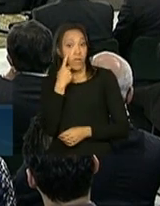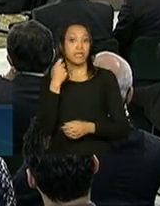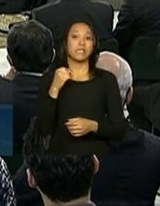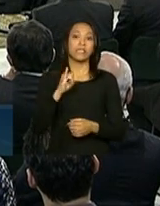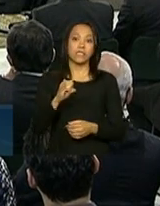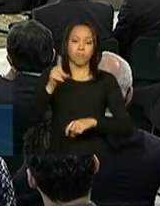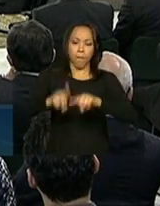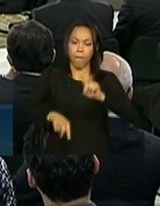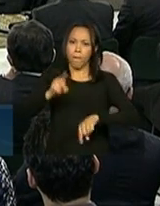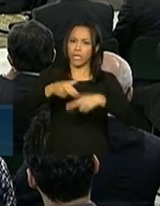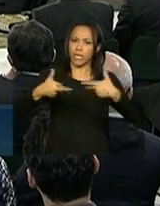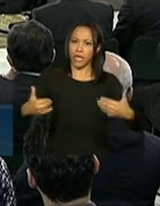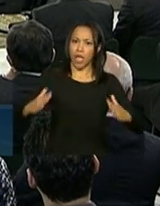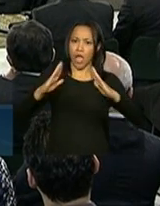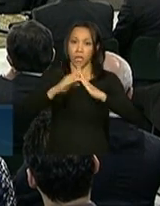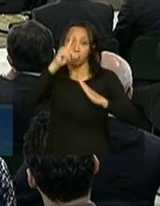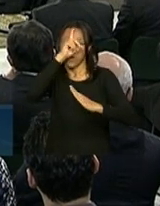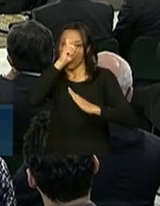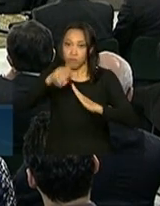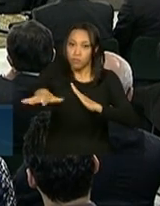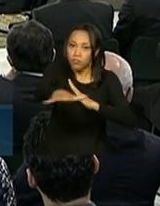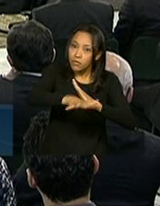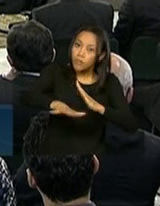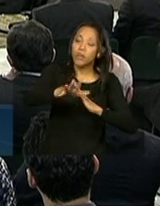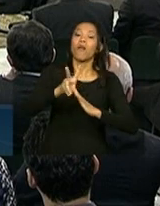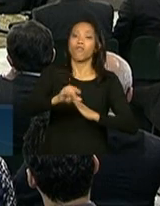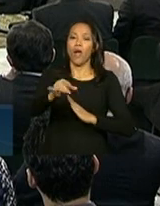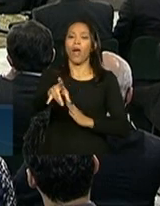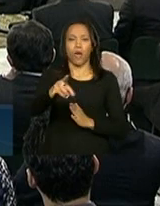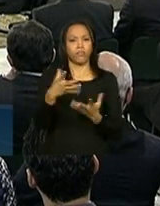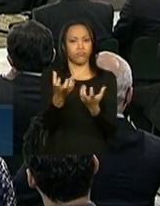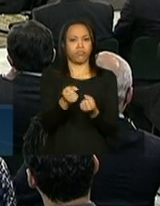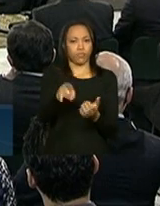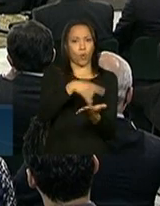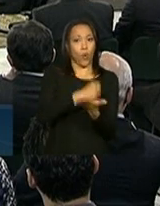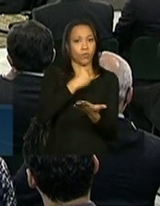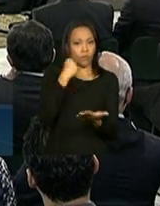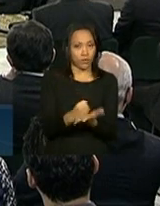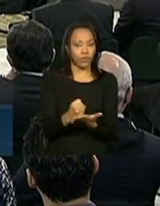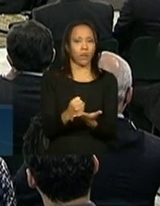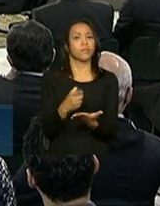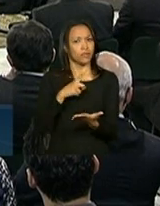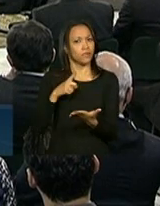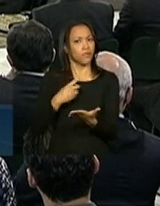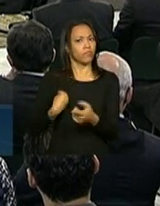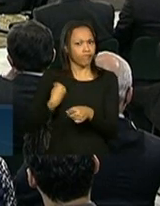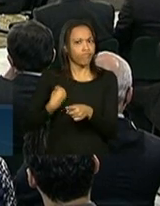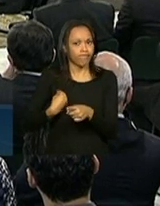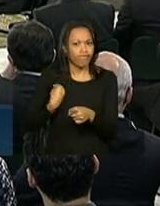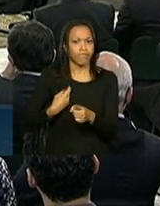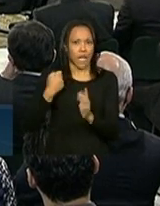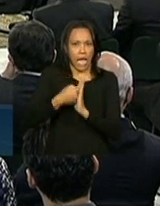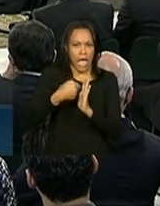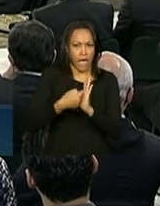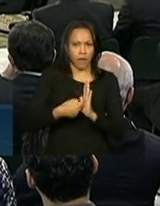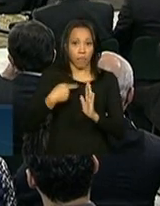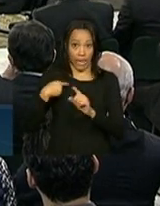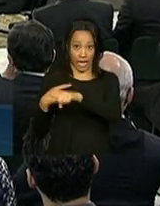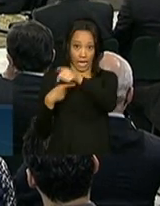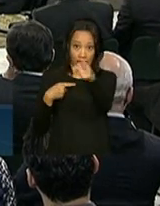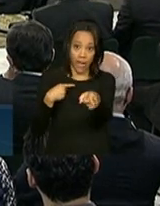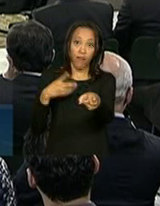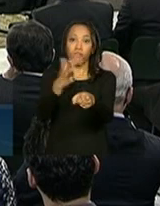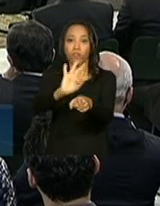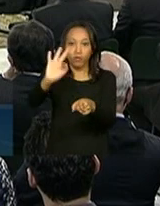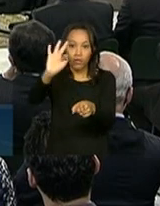de saúde, vai ser feito o contrato que garanta que, de fato, existem esses equipamentos exclusivamente para aquela faculdade que